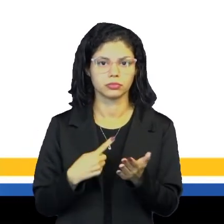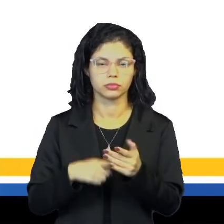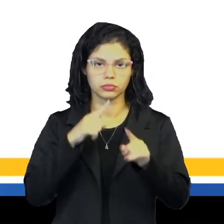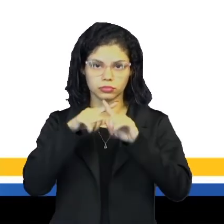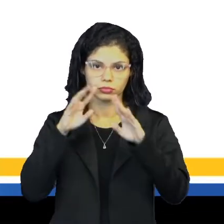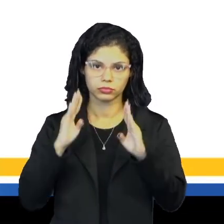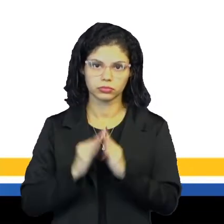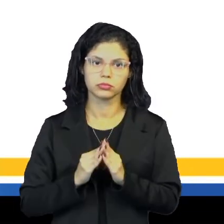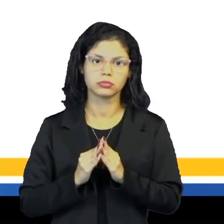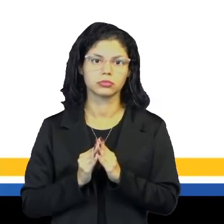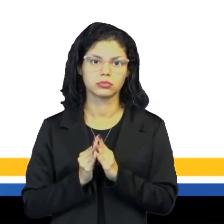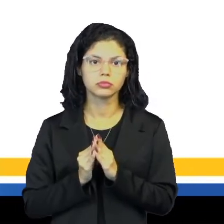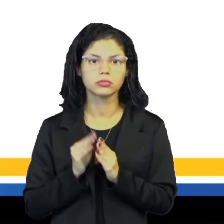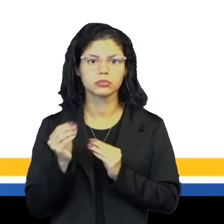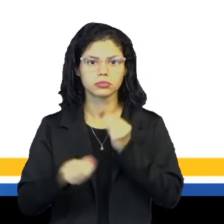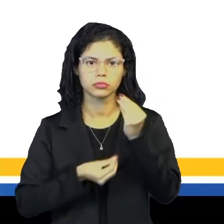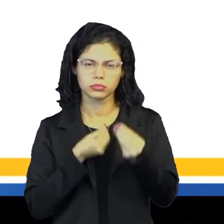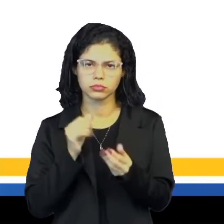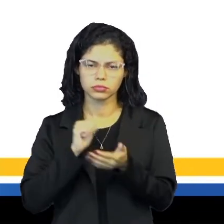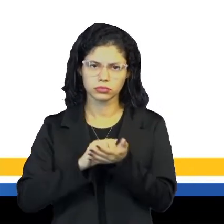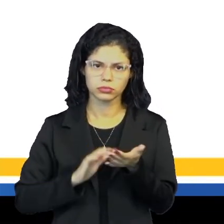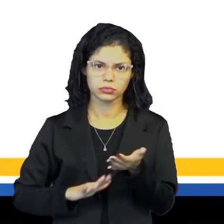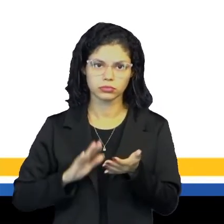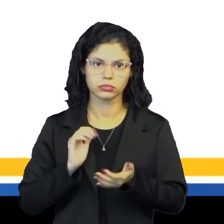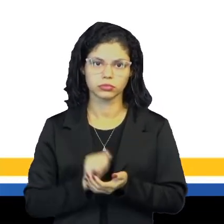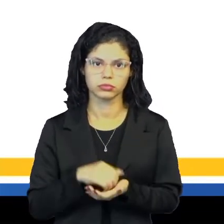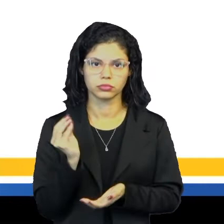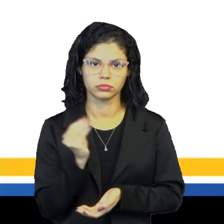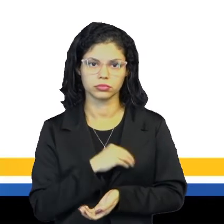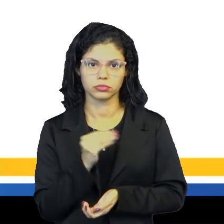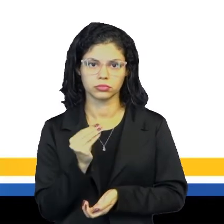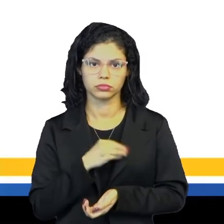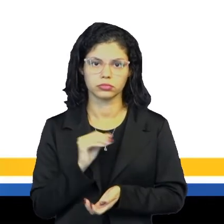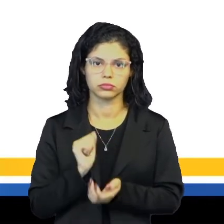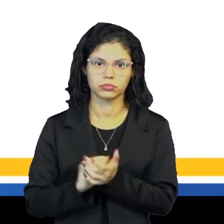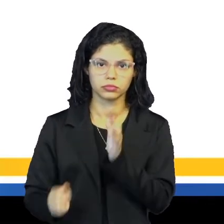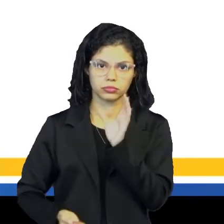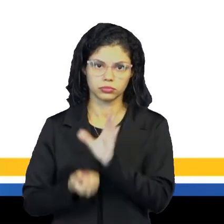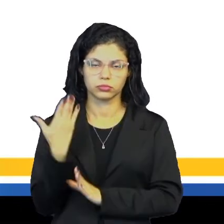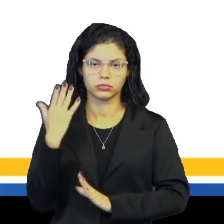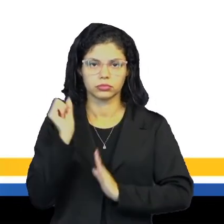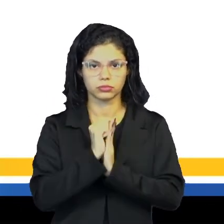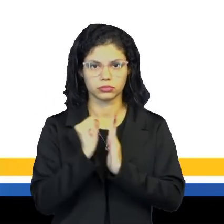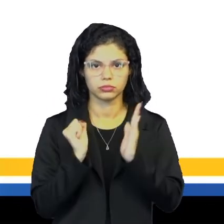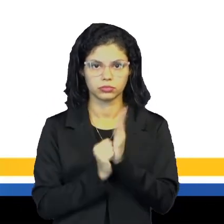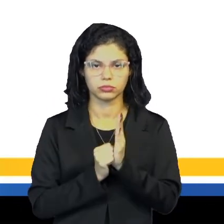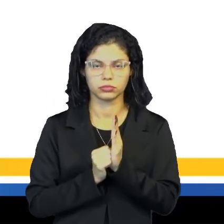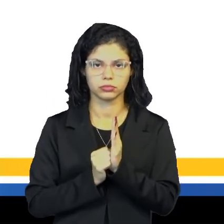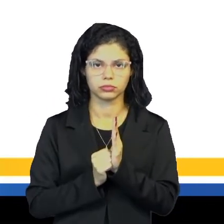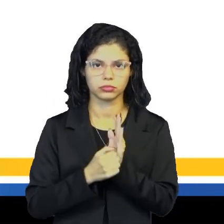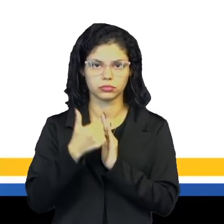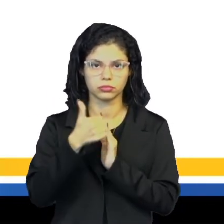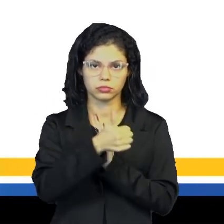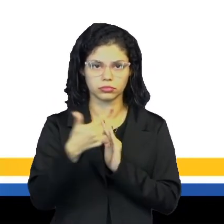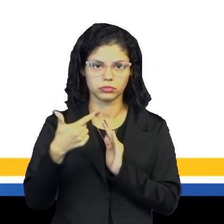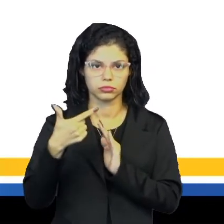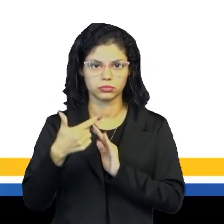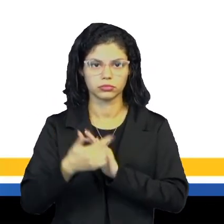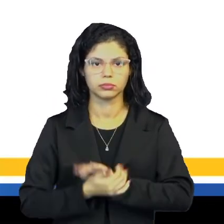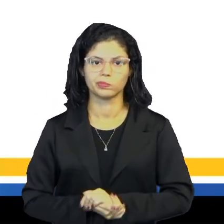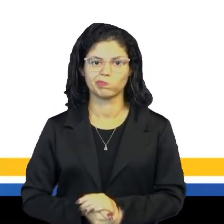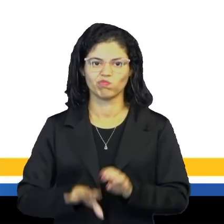considerada pela Igreja Católica como uma atividade pecaminosa, ressurgindo apenas no século